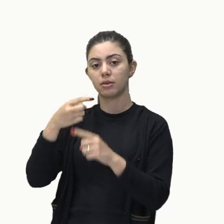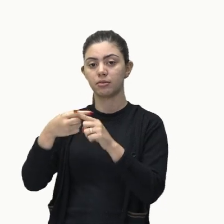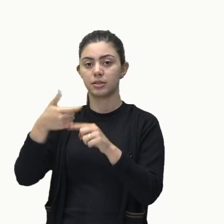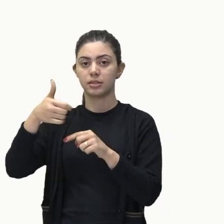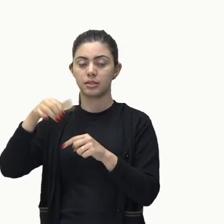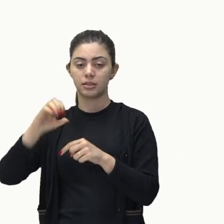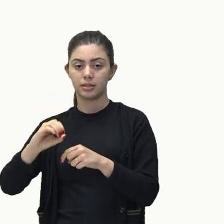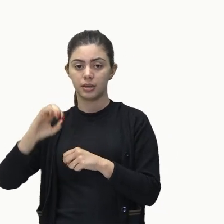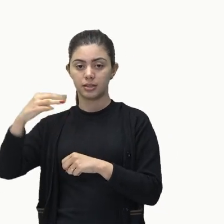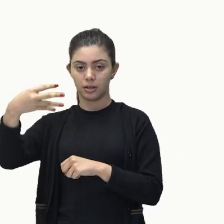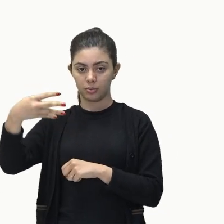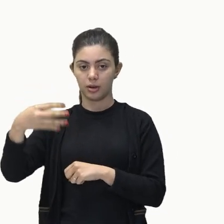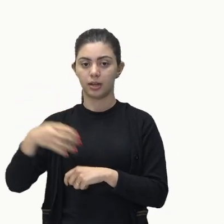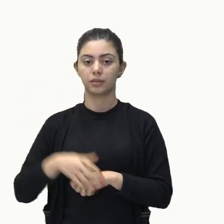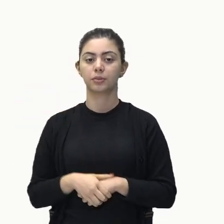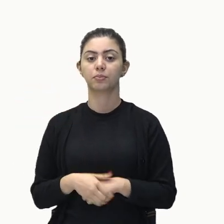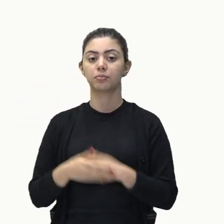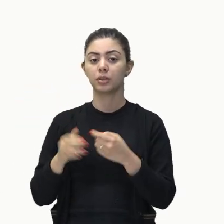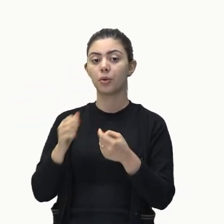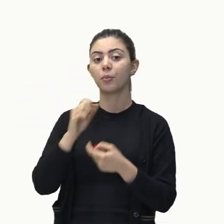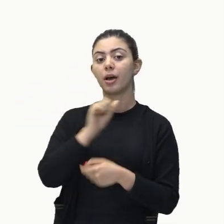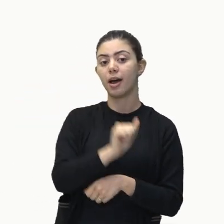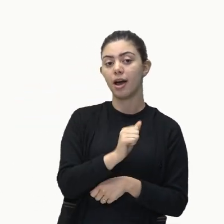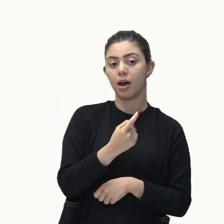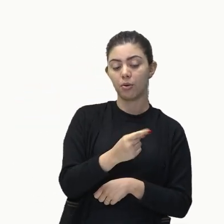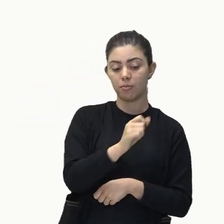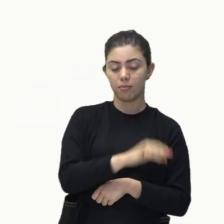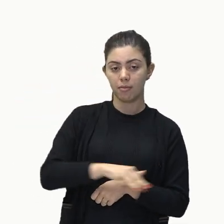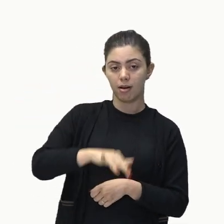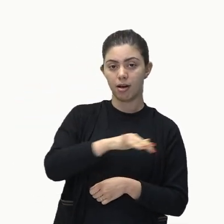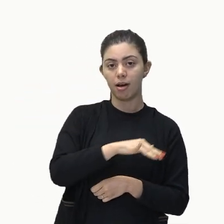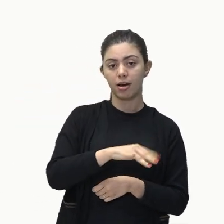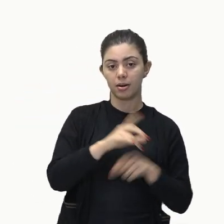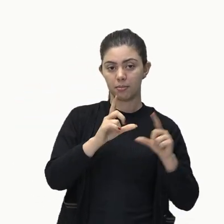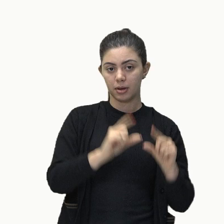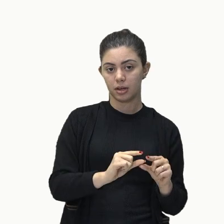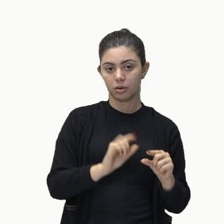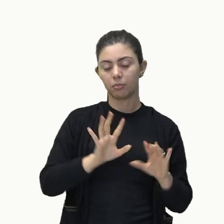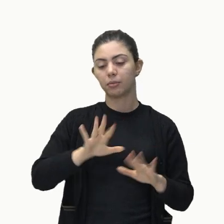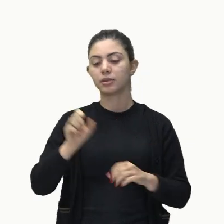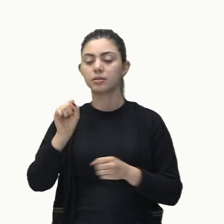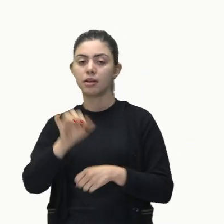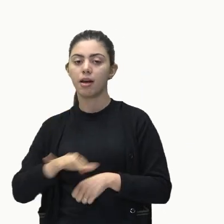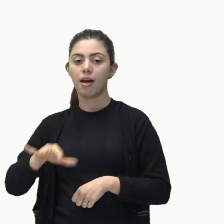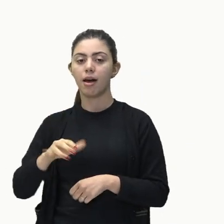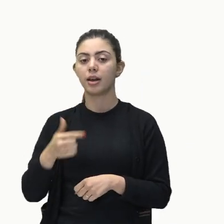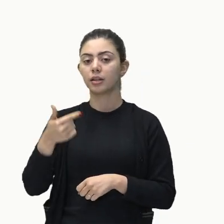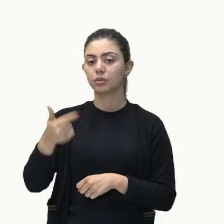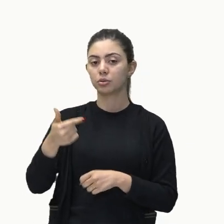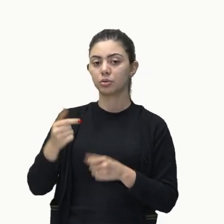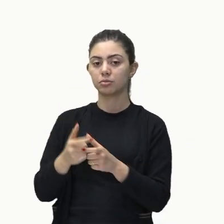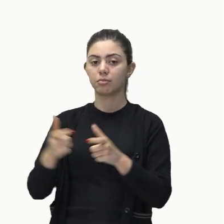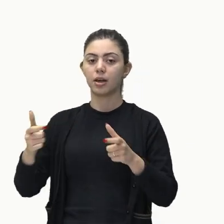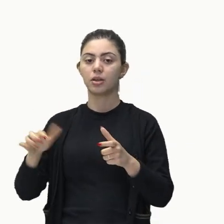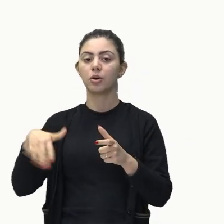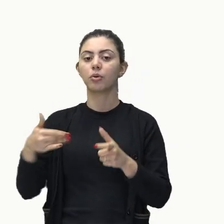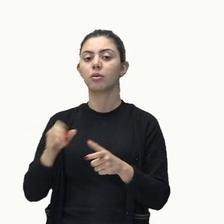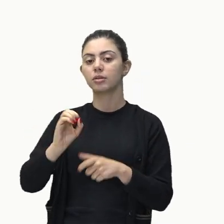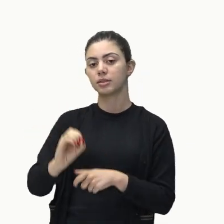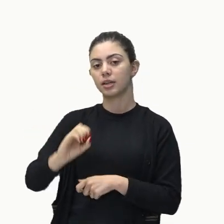do automóvel. O A1 é a área do êmbolo menor. E a área do êmbolo maior, que é o A2, vale